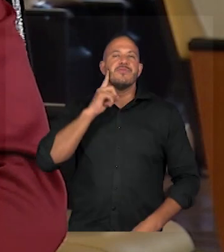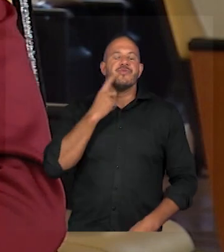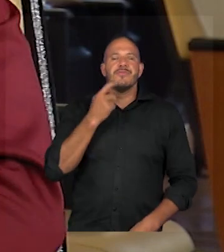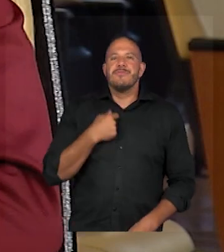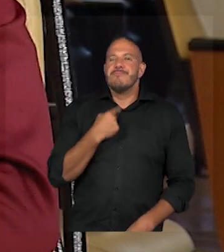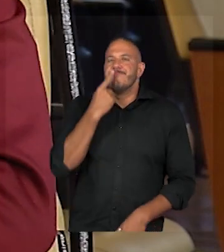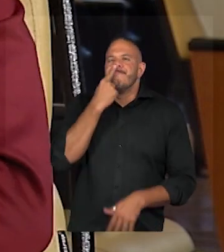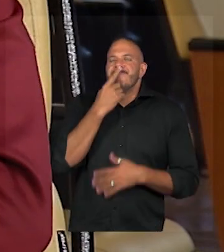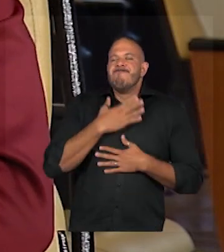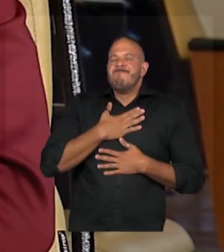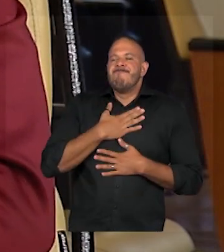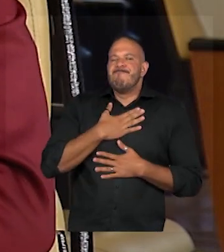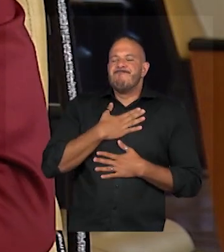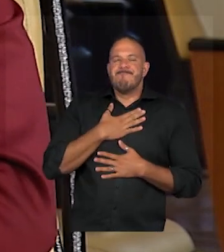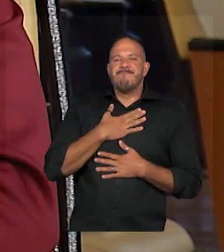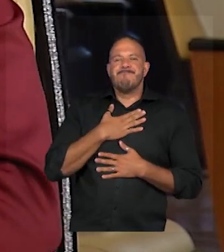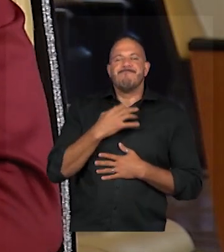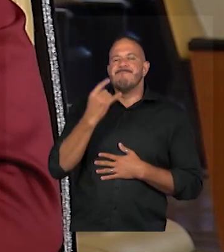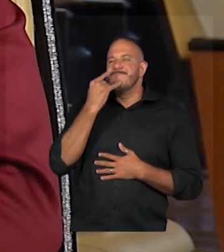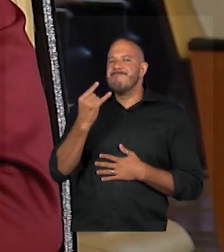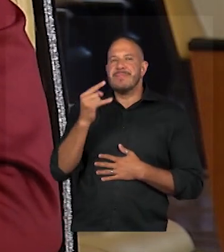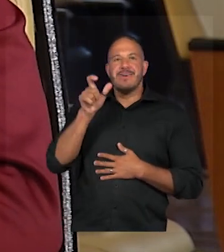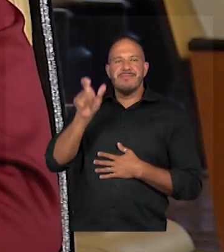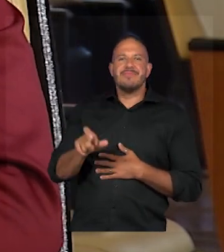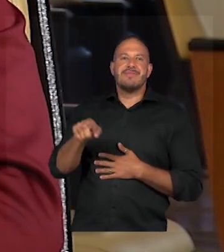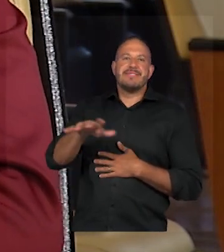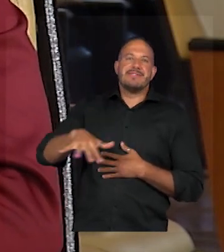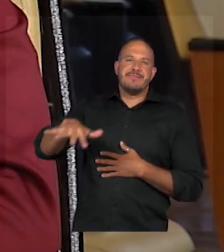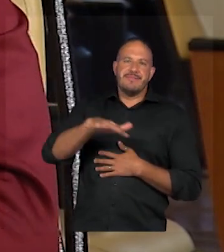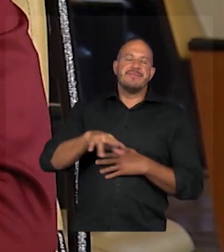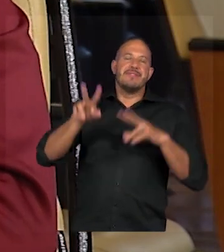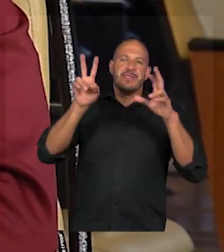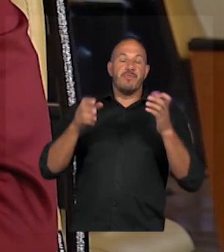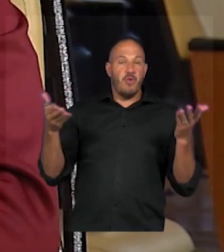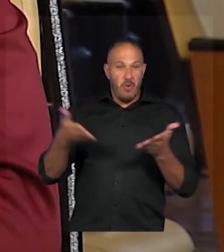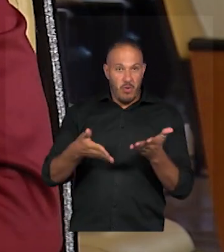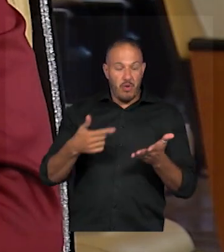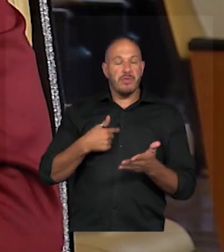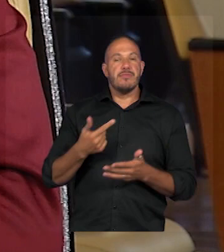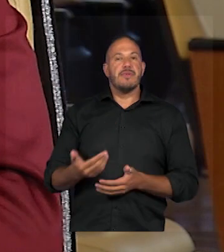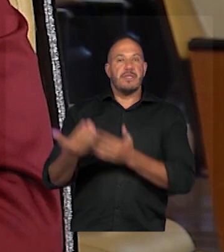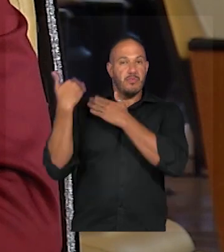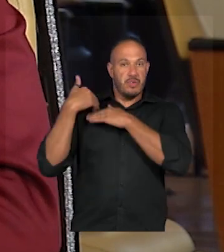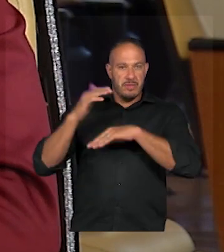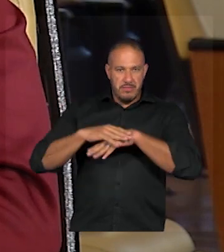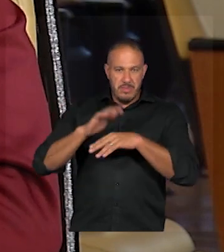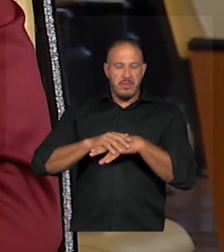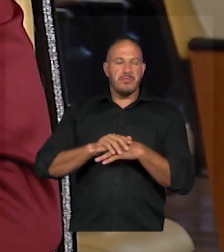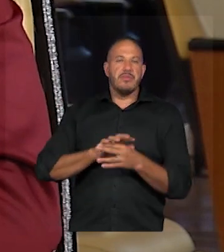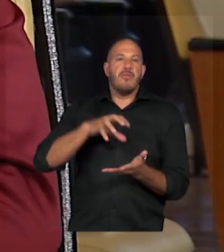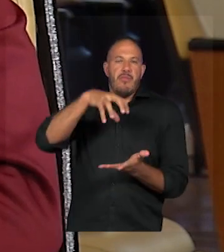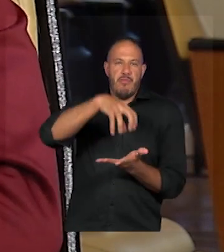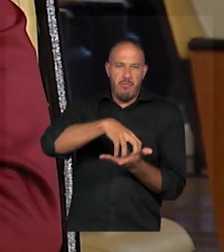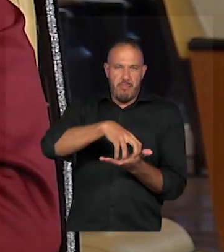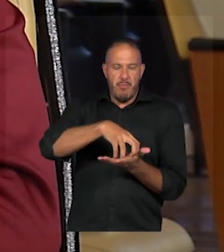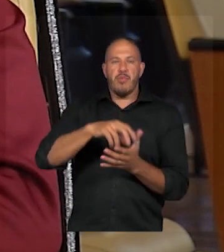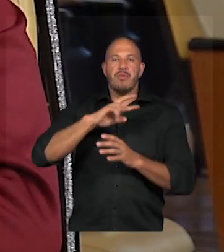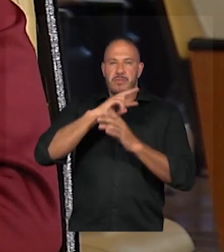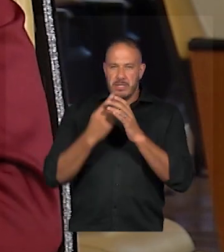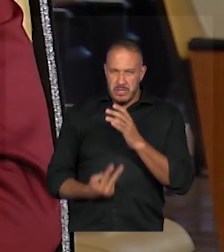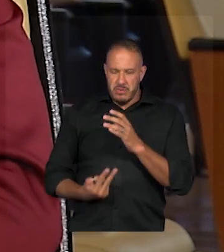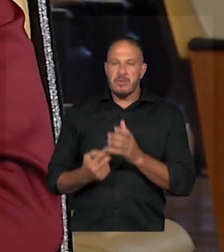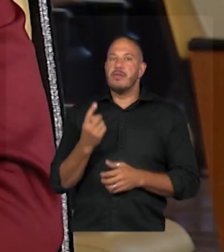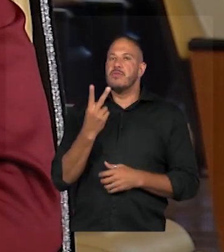grande paixão, que no momento nós estamos à frente do Polo Bilíngue há 12 anos, né? Desde a